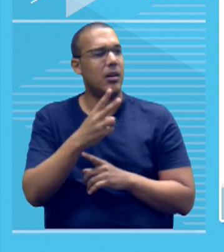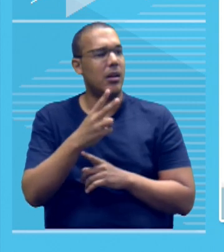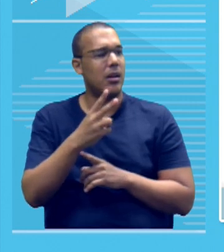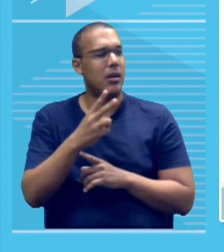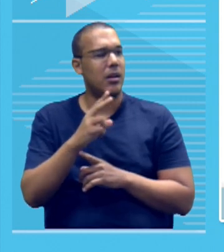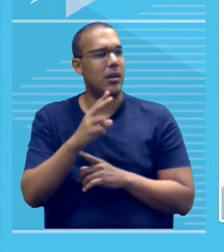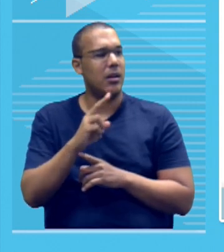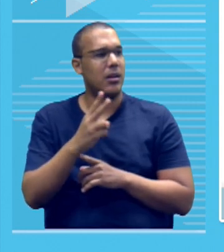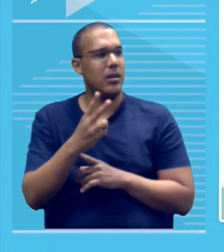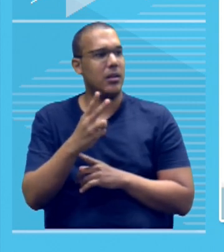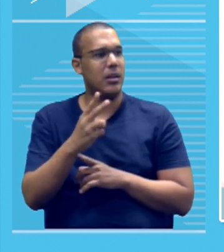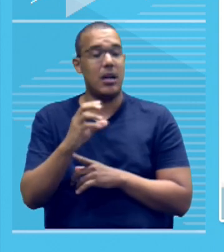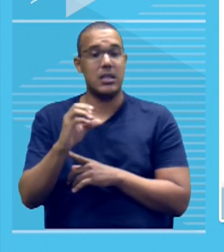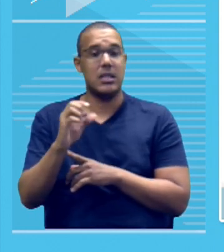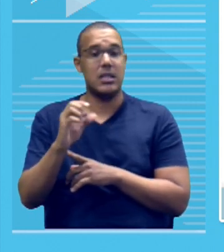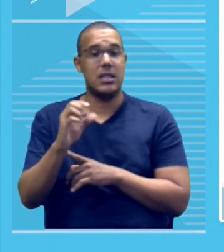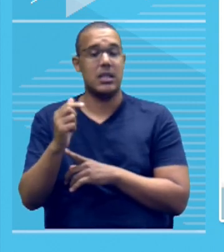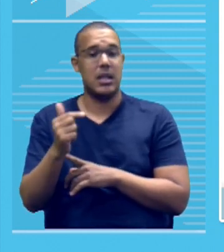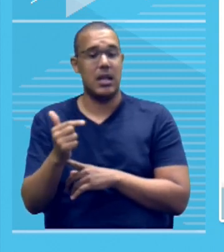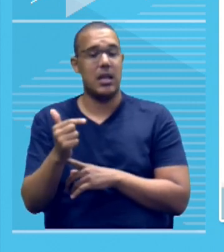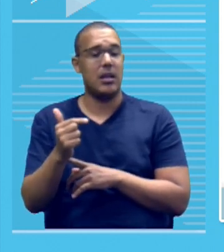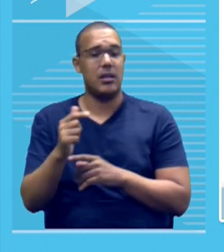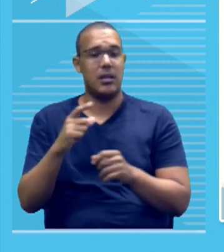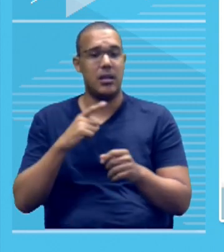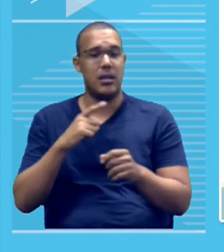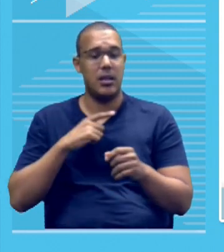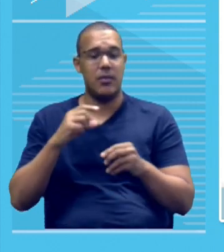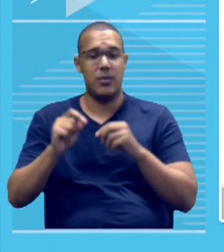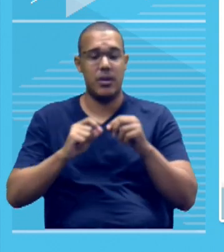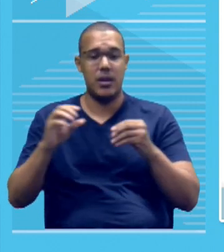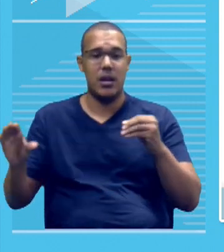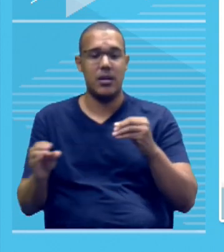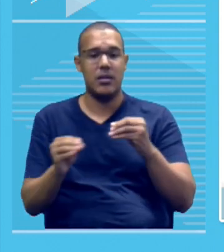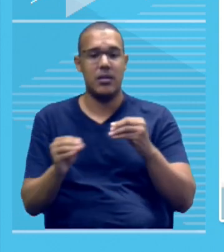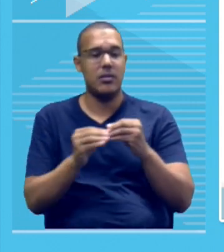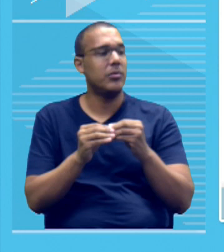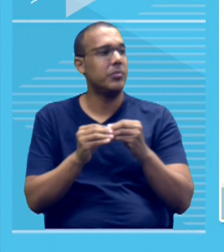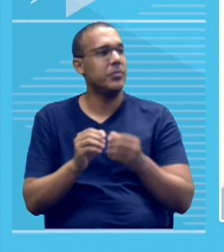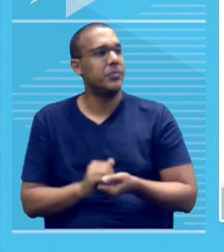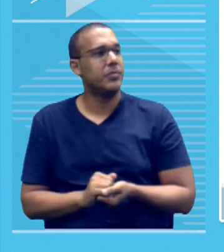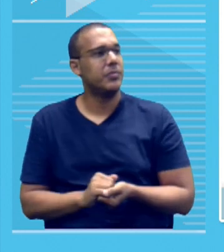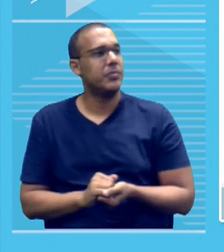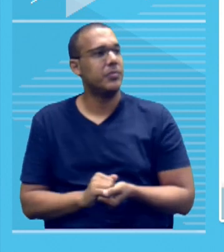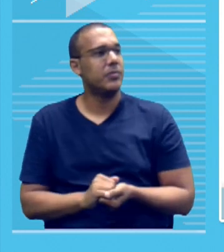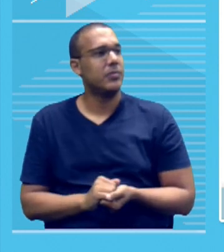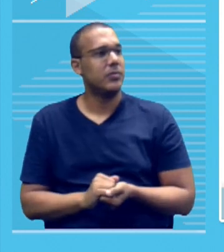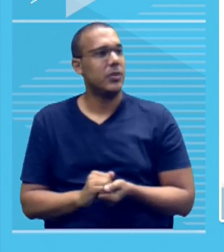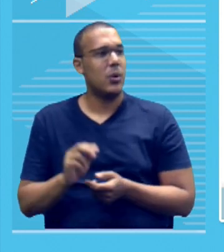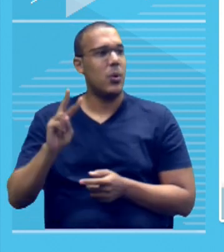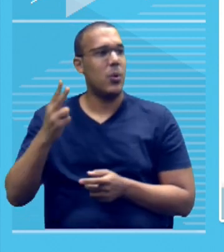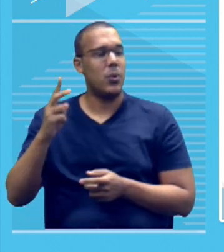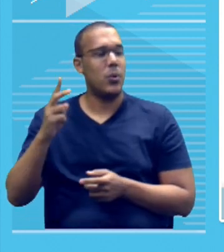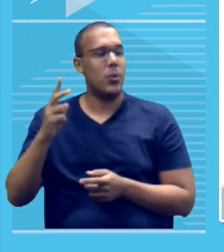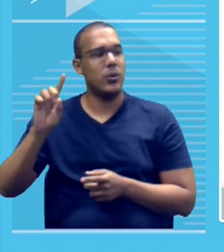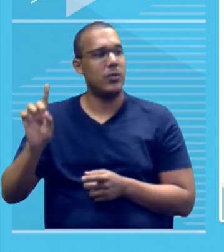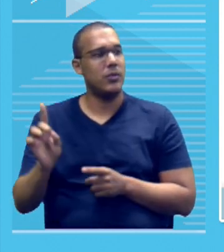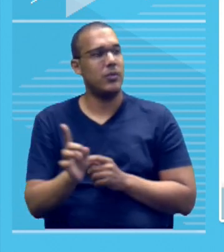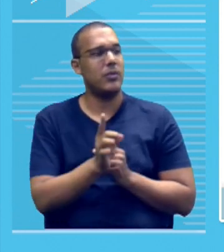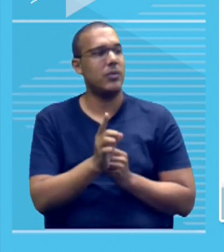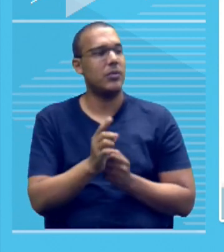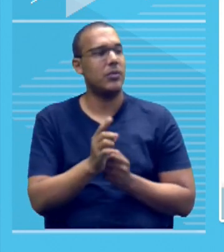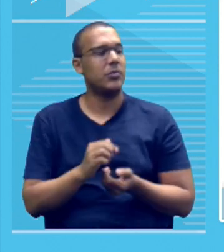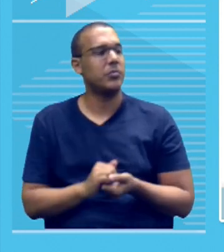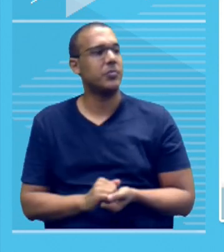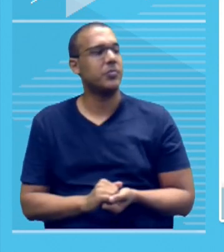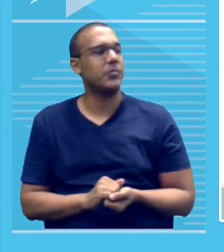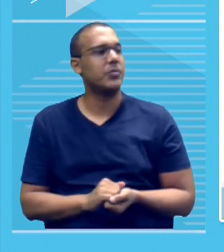HBr, HCl, ocorreu adição. Ó. Veja que o hidrogênio, por exemplo, veio para cá. Não, aliás, veio para cá. Nós vamos mostrar